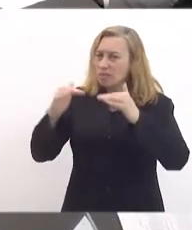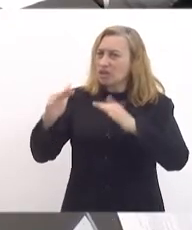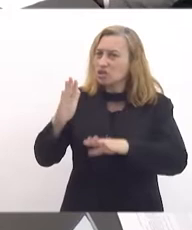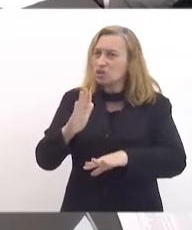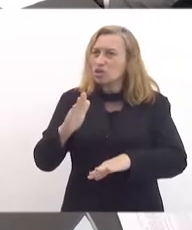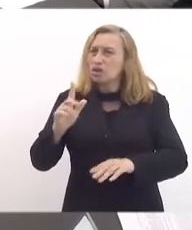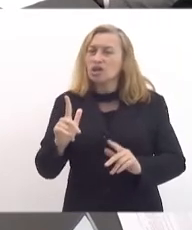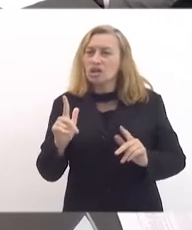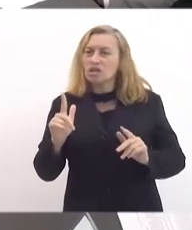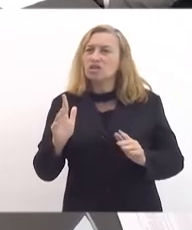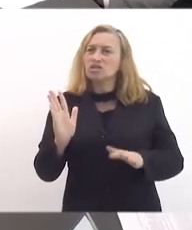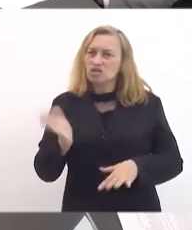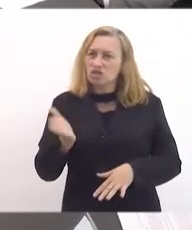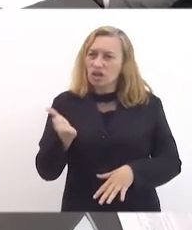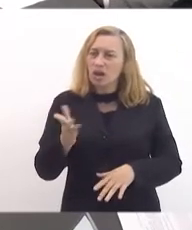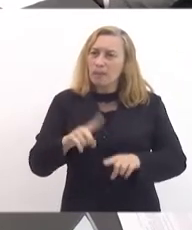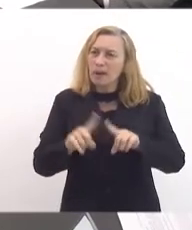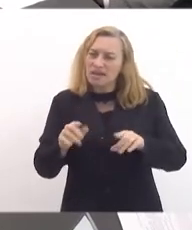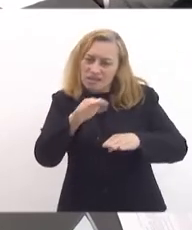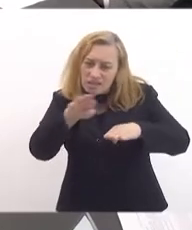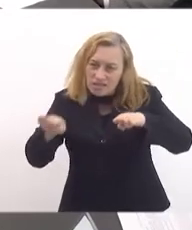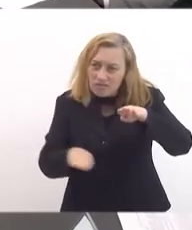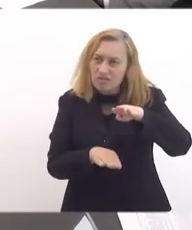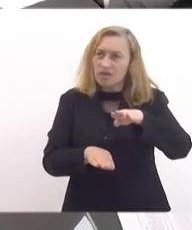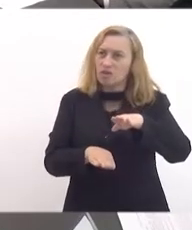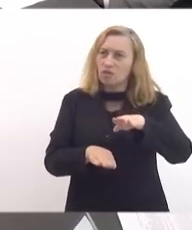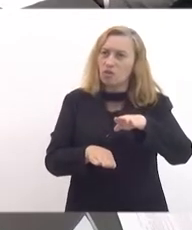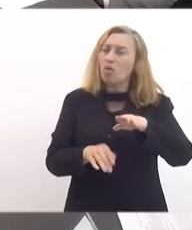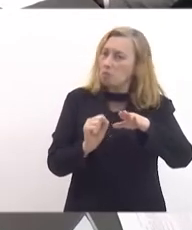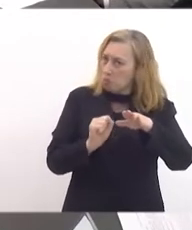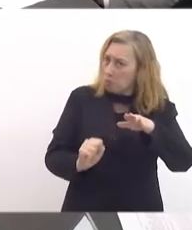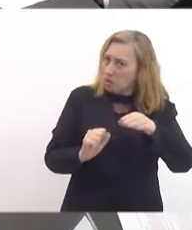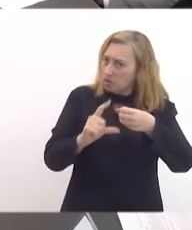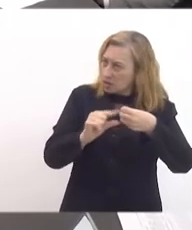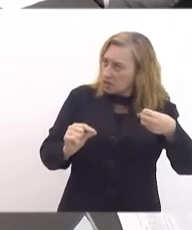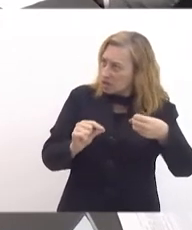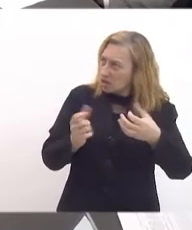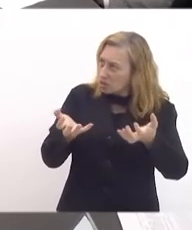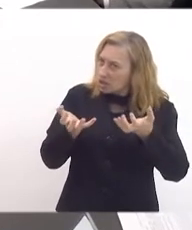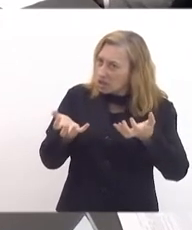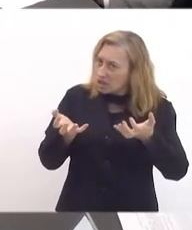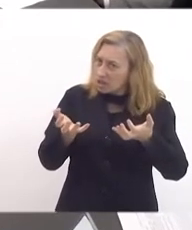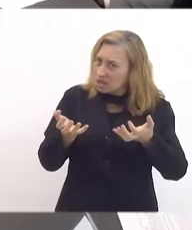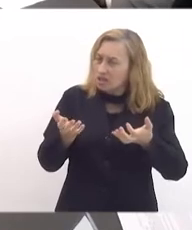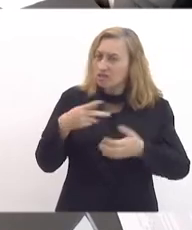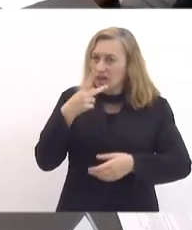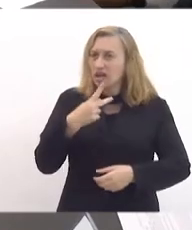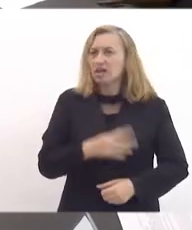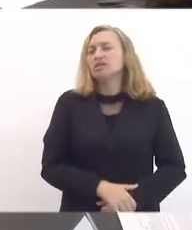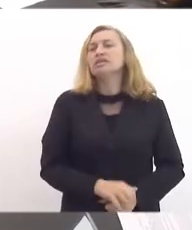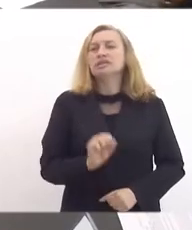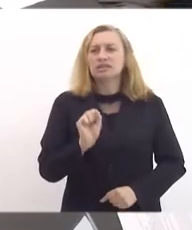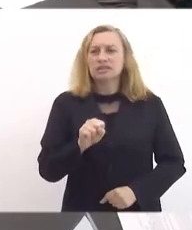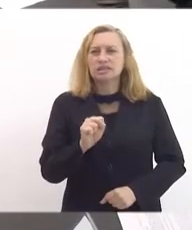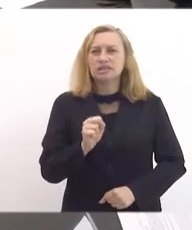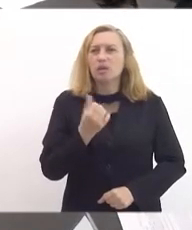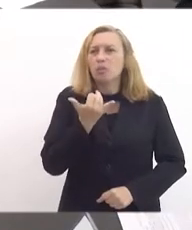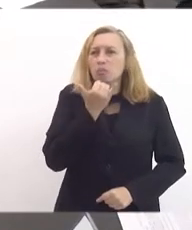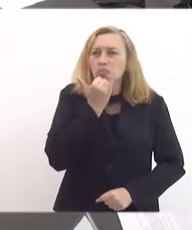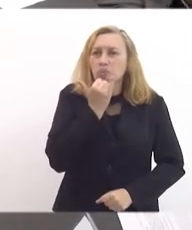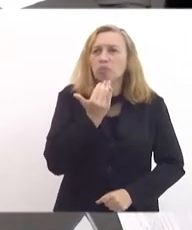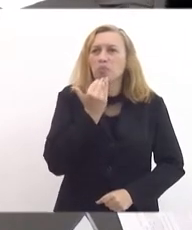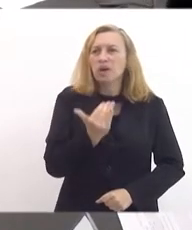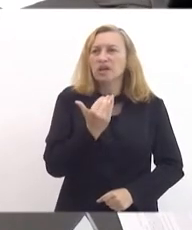incentivo mas inferior e pode é isso eu queria acento lá perfeito peço